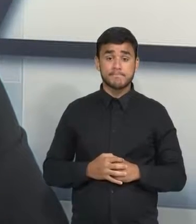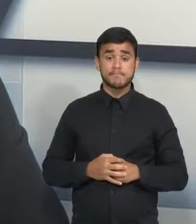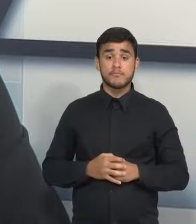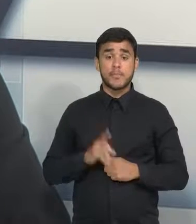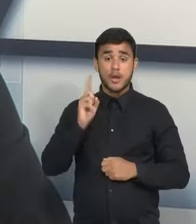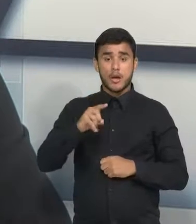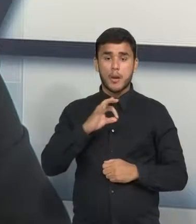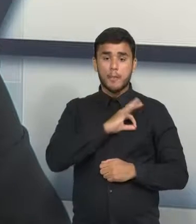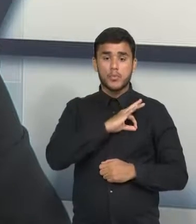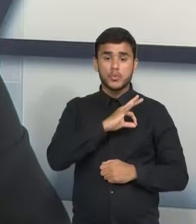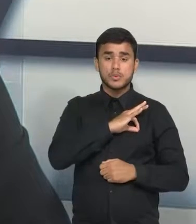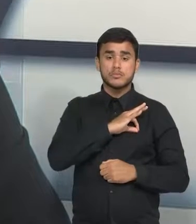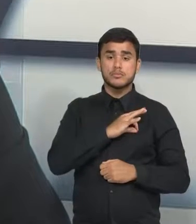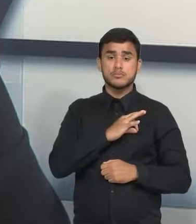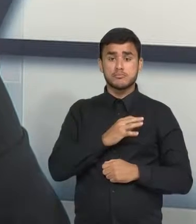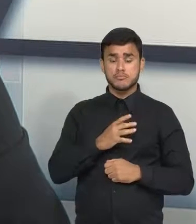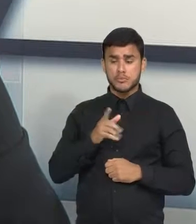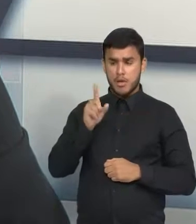Polícia